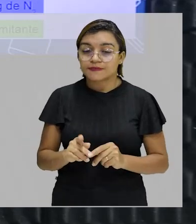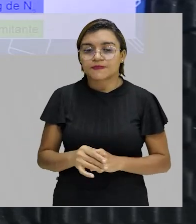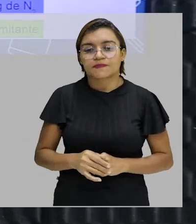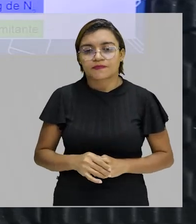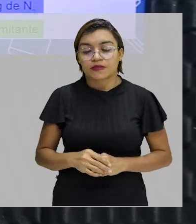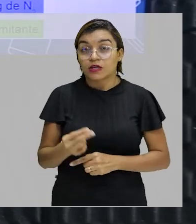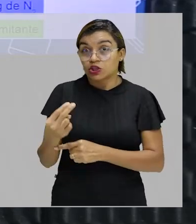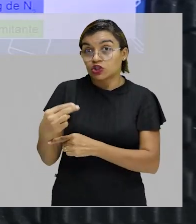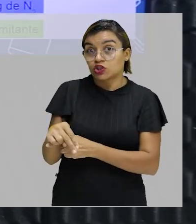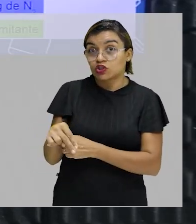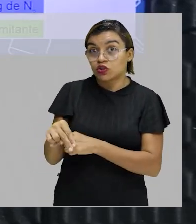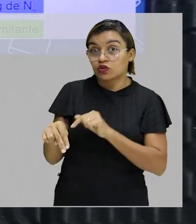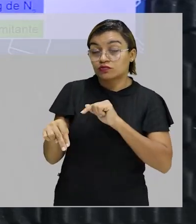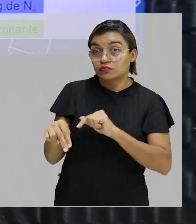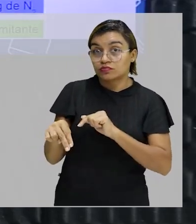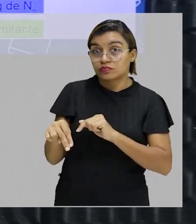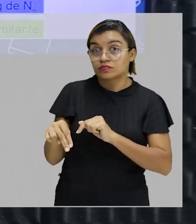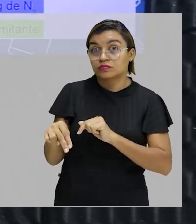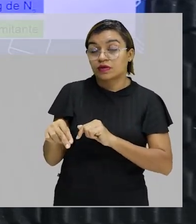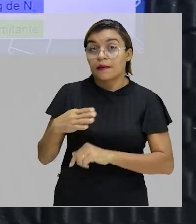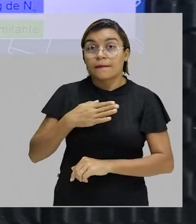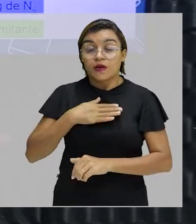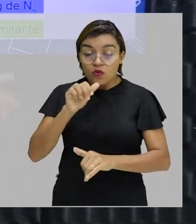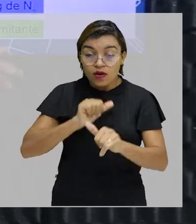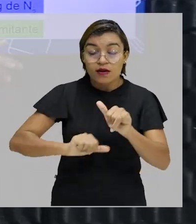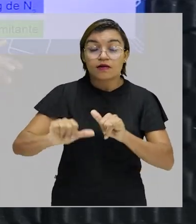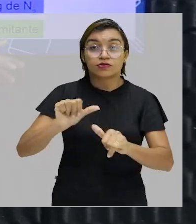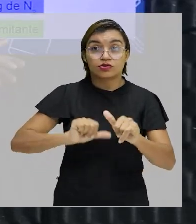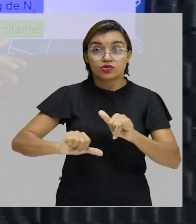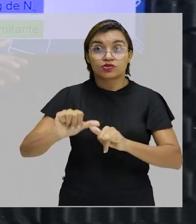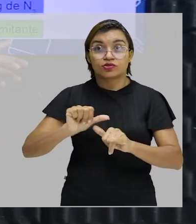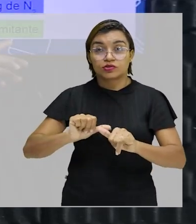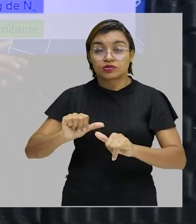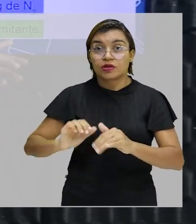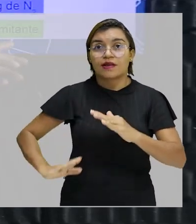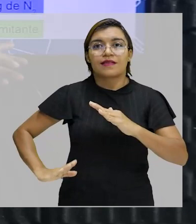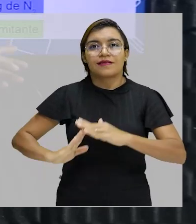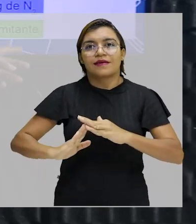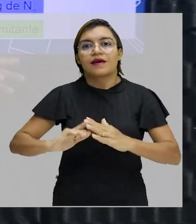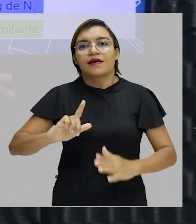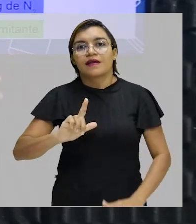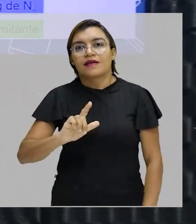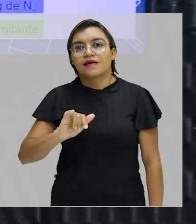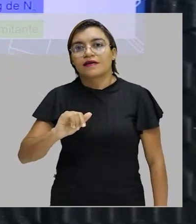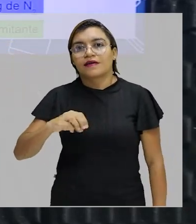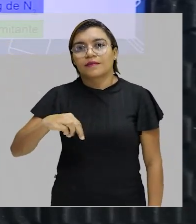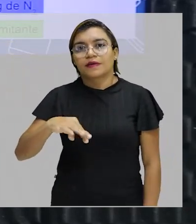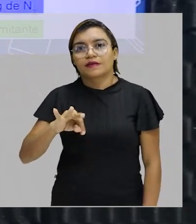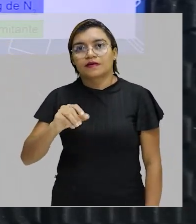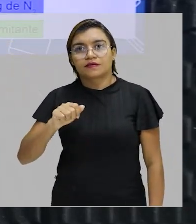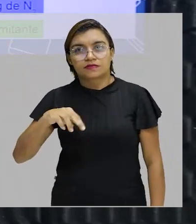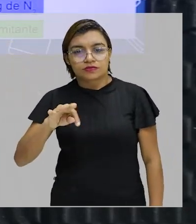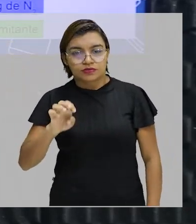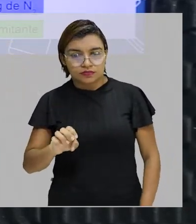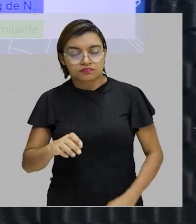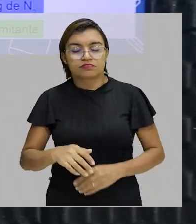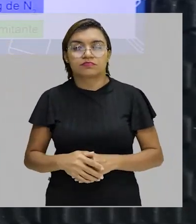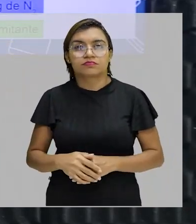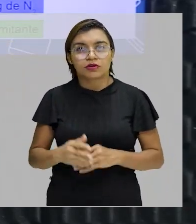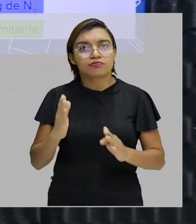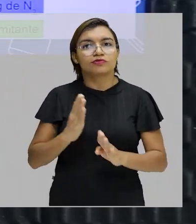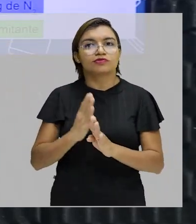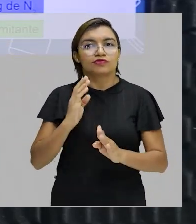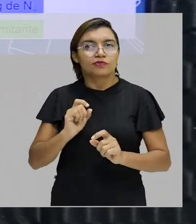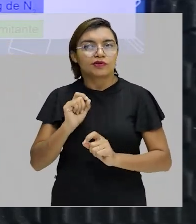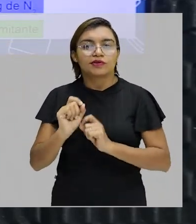que o nitrogênio é o meu reagente limitante. Pronto, descobri quem está em excesso,